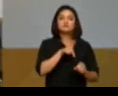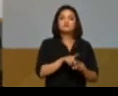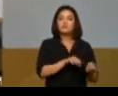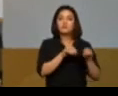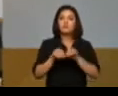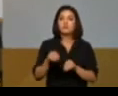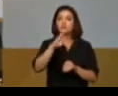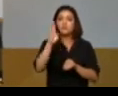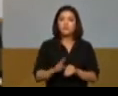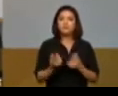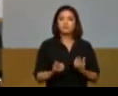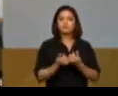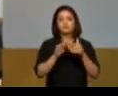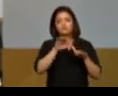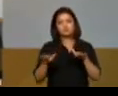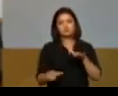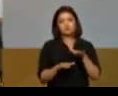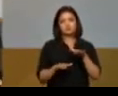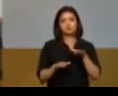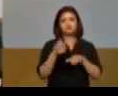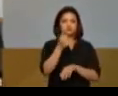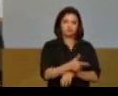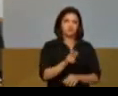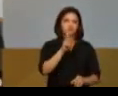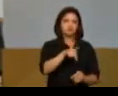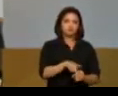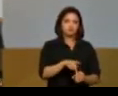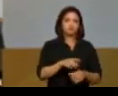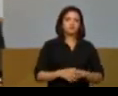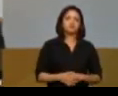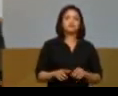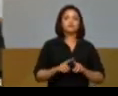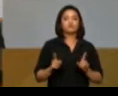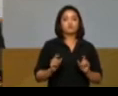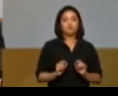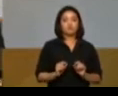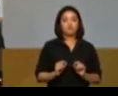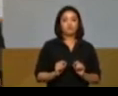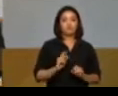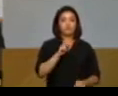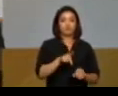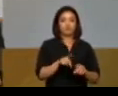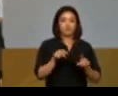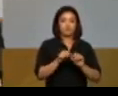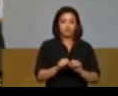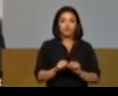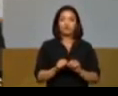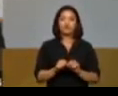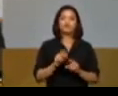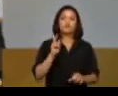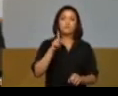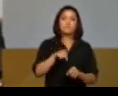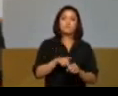por preços inferiores aos da Petrobras. A Petrobras produz petróleo no pré-sal